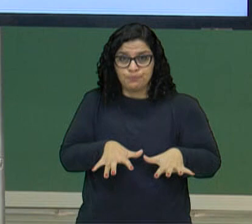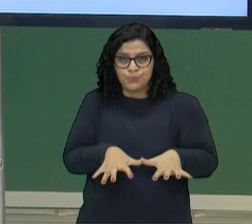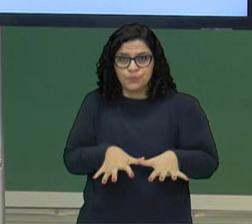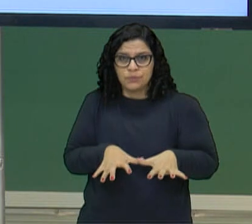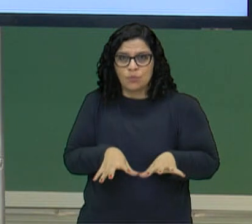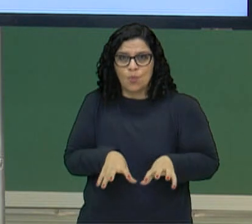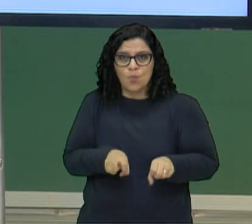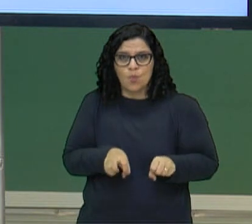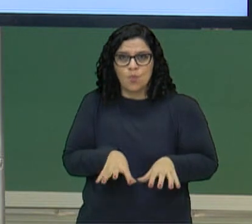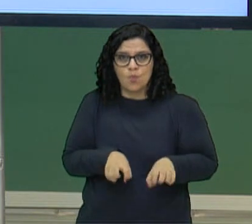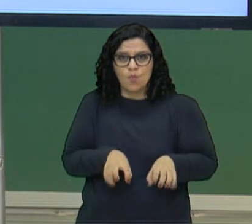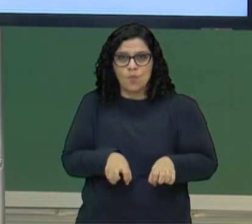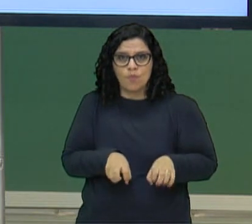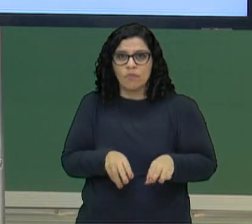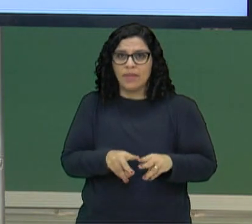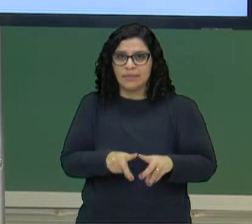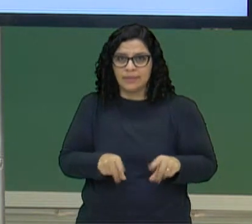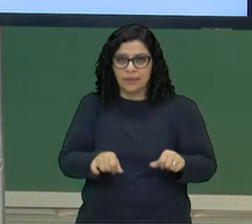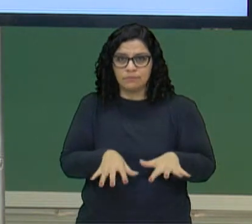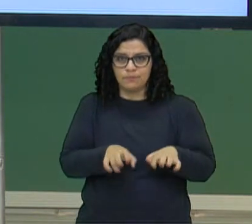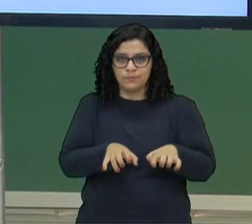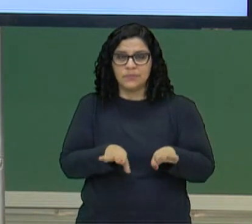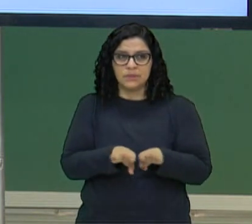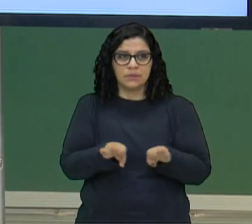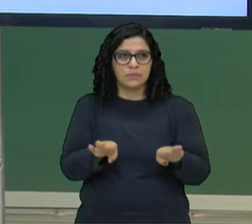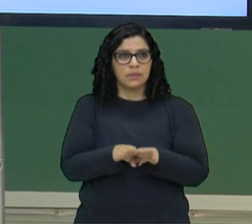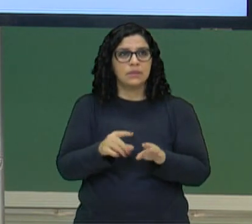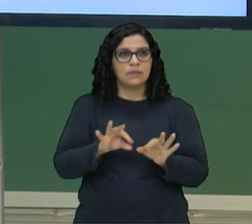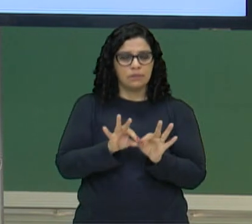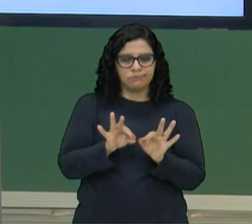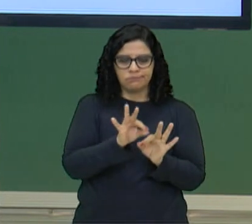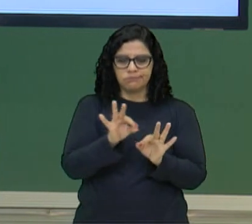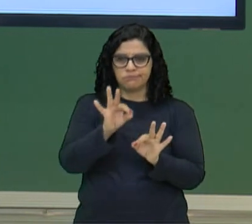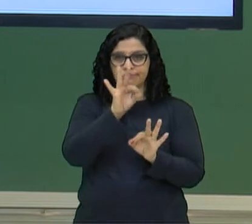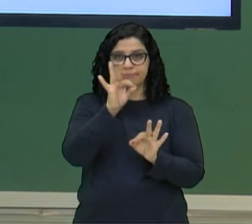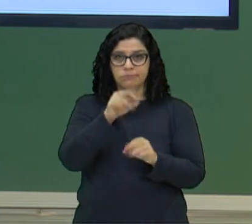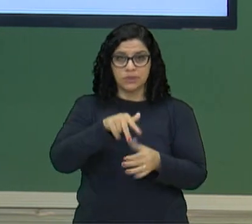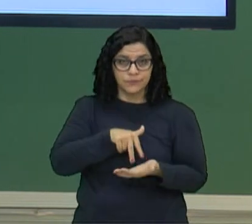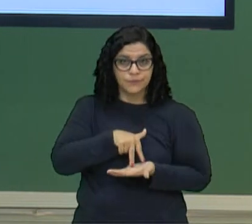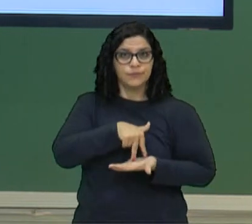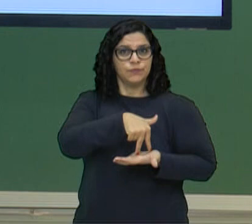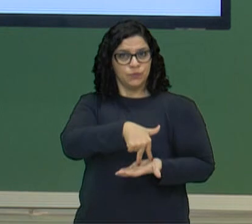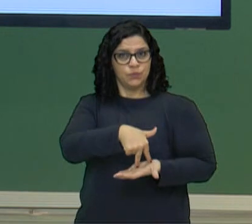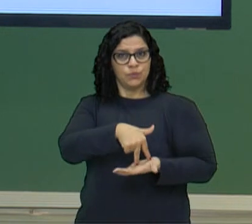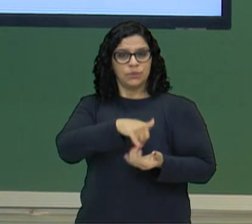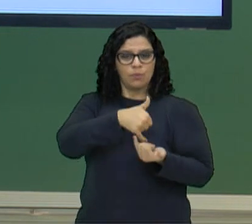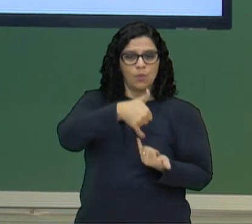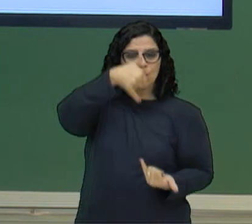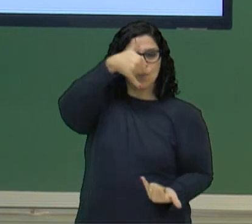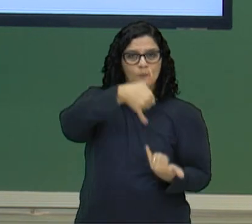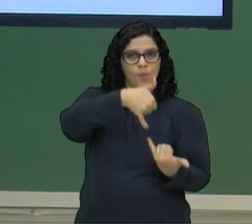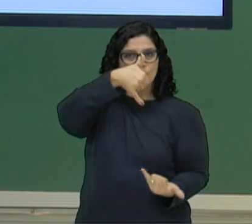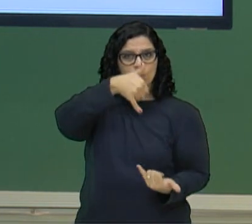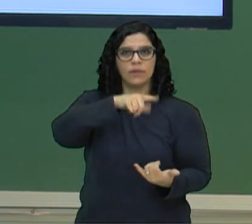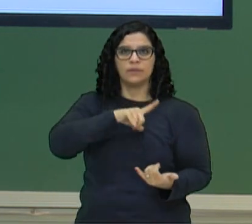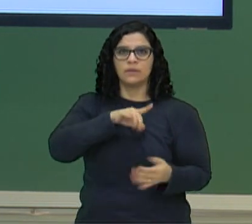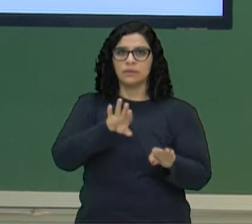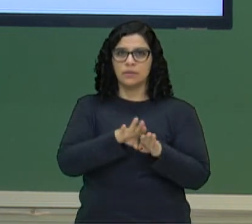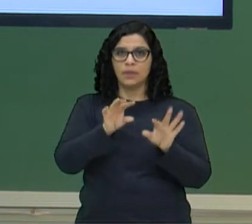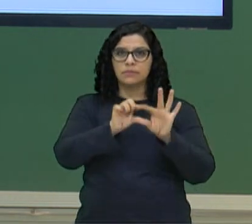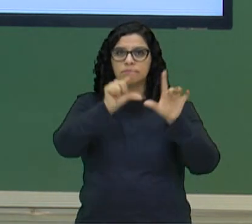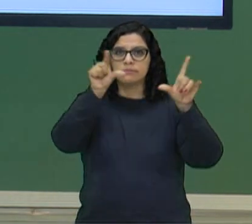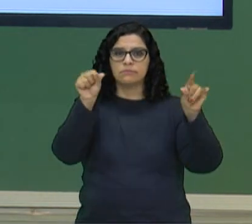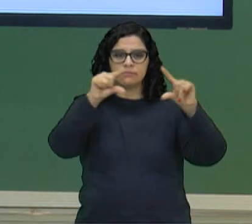e absorve nutrientes do solo, um sistema de sustentação com vasos condutores de seiva e as